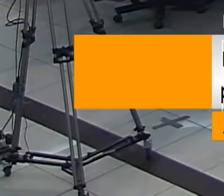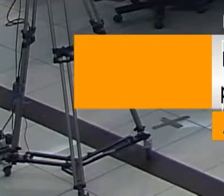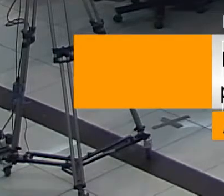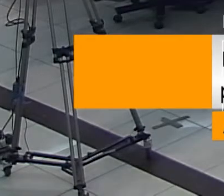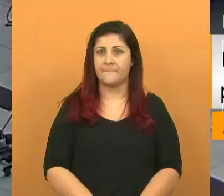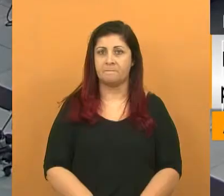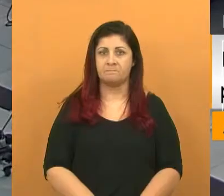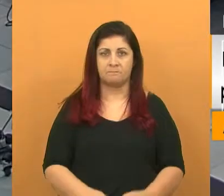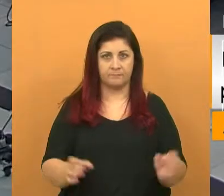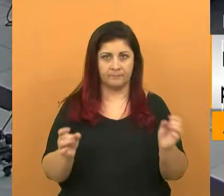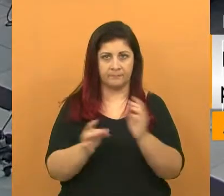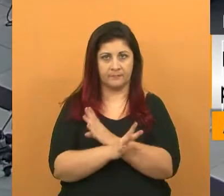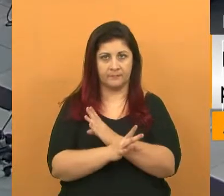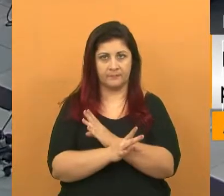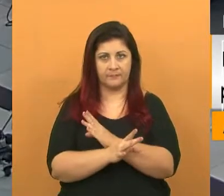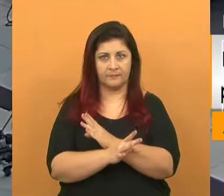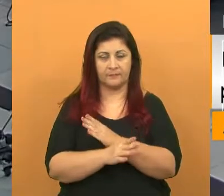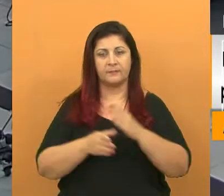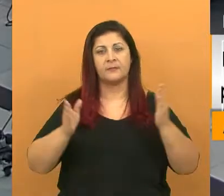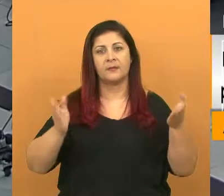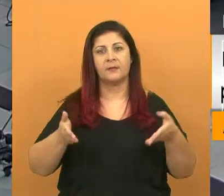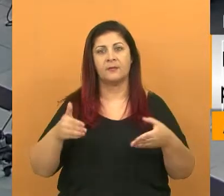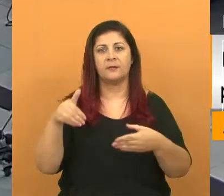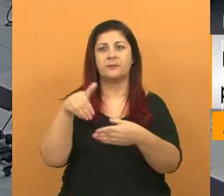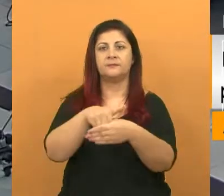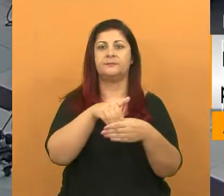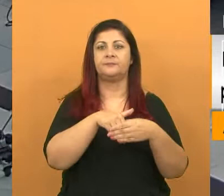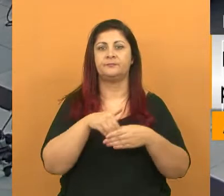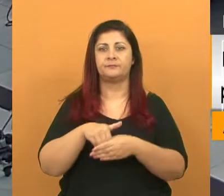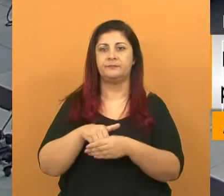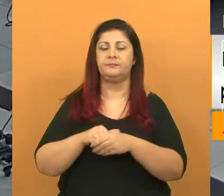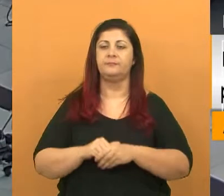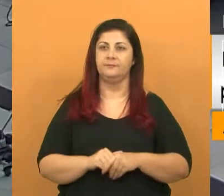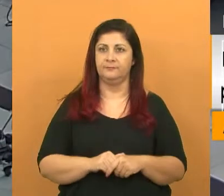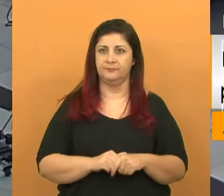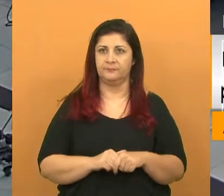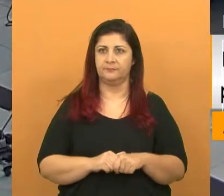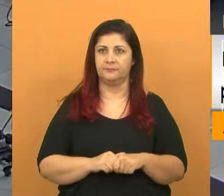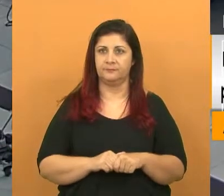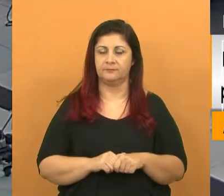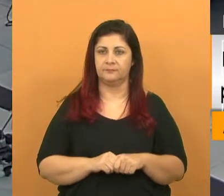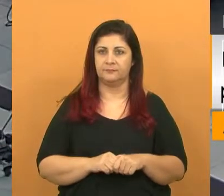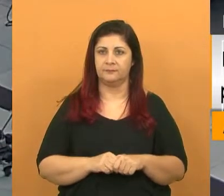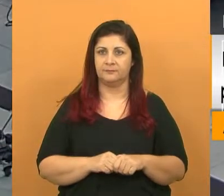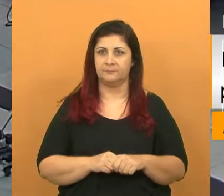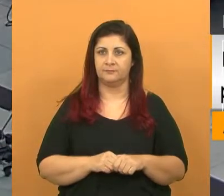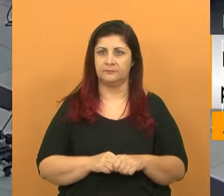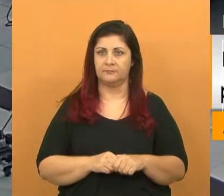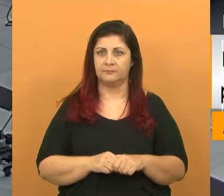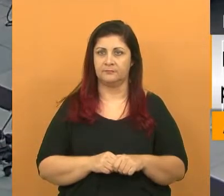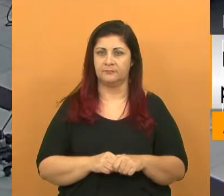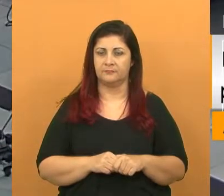Então, não havendo manifestação dos nobres pares, vamos para a votação do projeto na forma nominal.